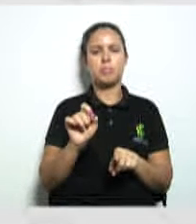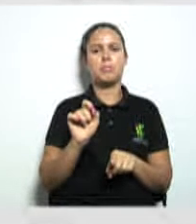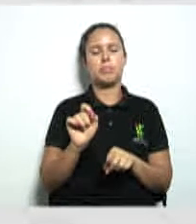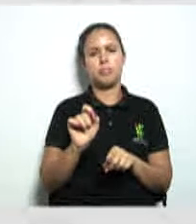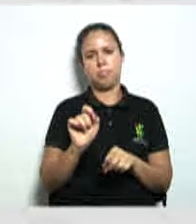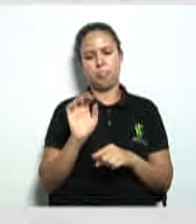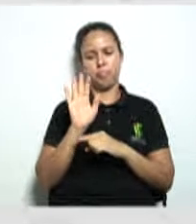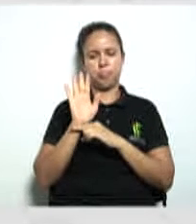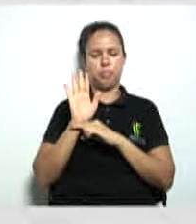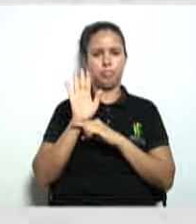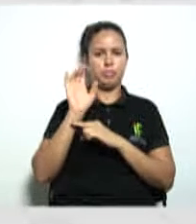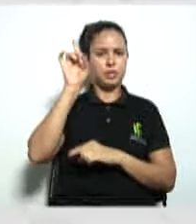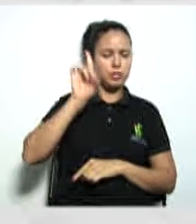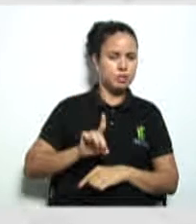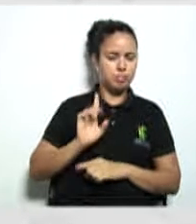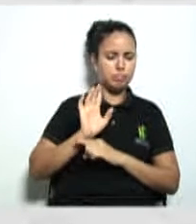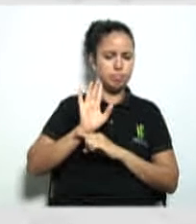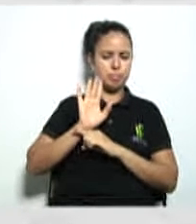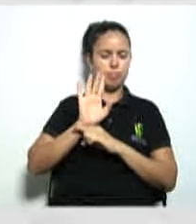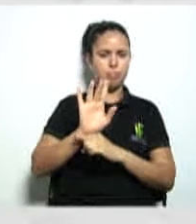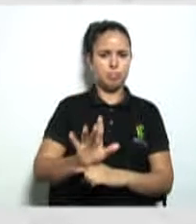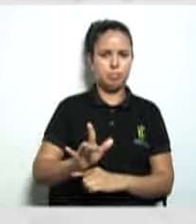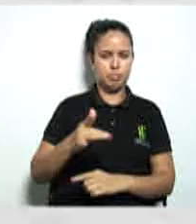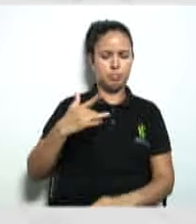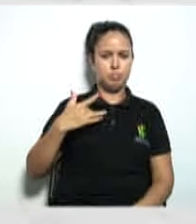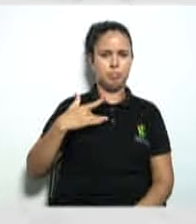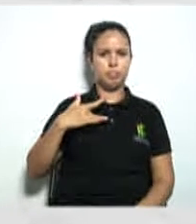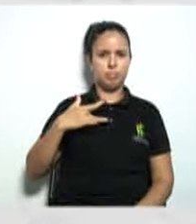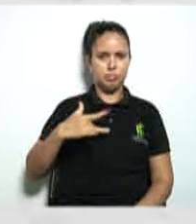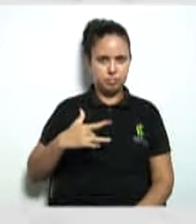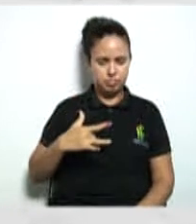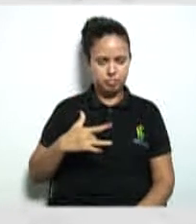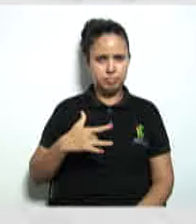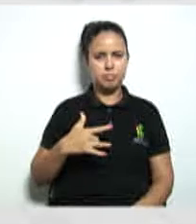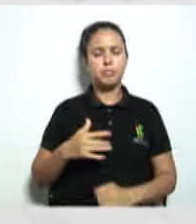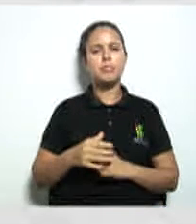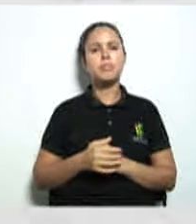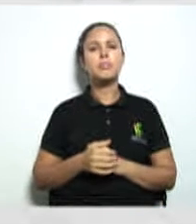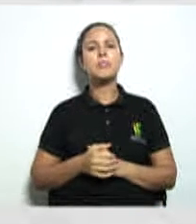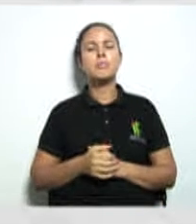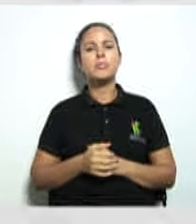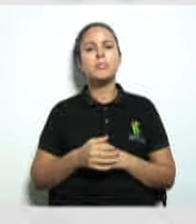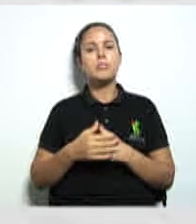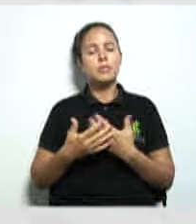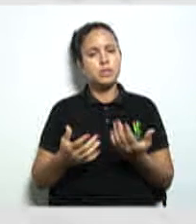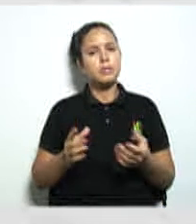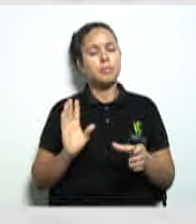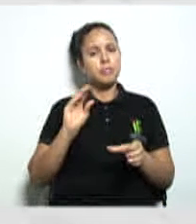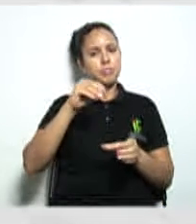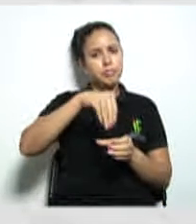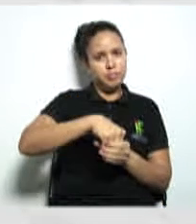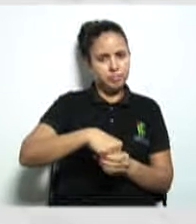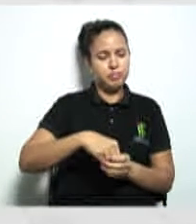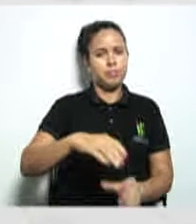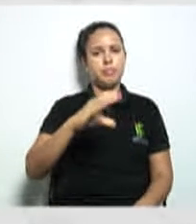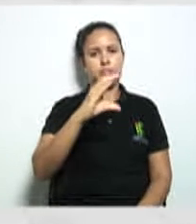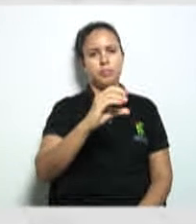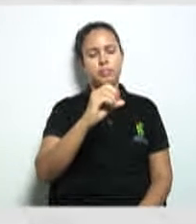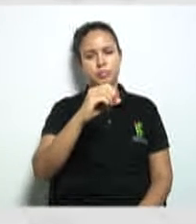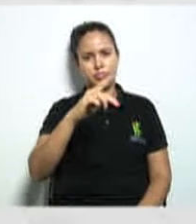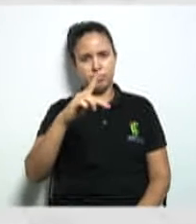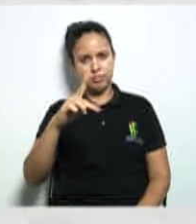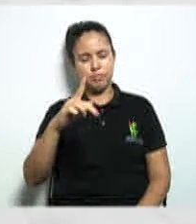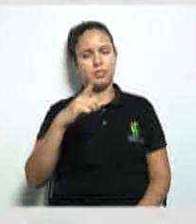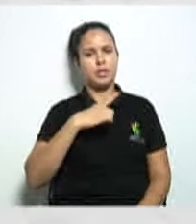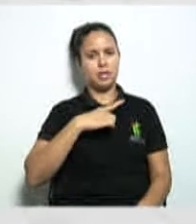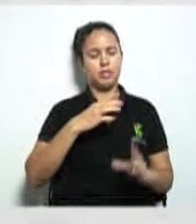isso são fundamentos dos direitos humanos. Né? E o cooperativismo, ele está muito relacionado, porque ele tem